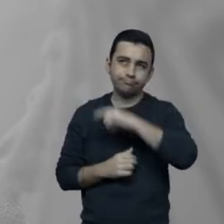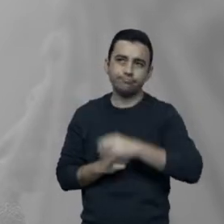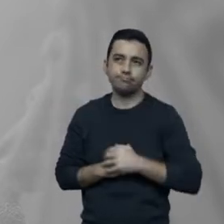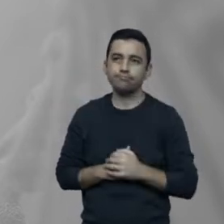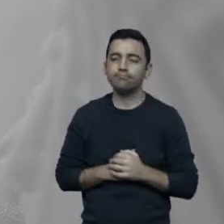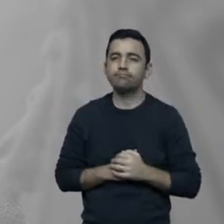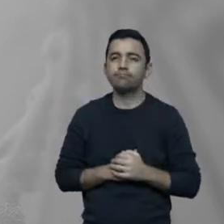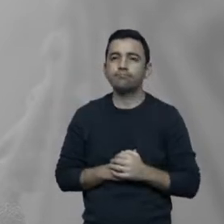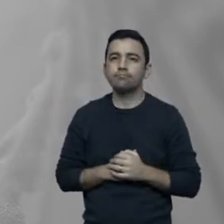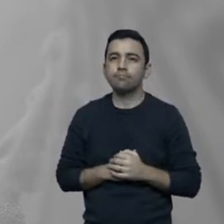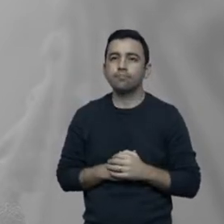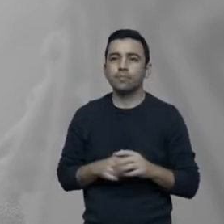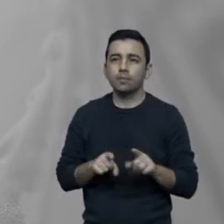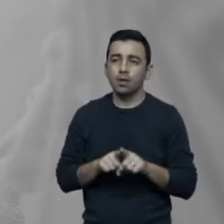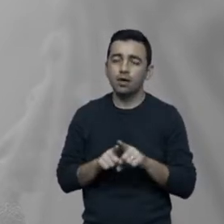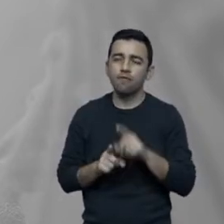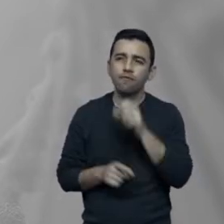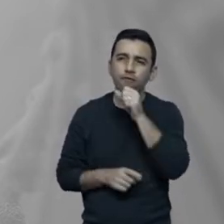o tio, a avó,